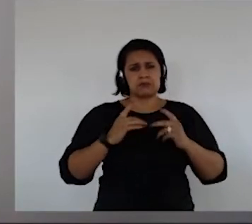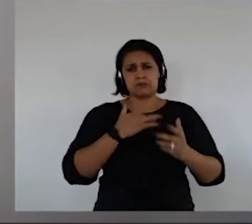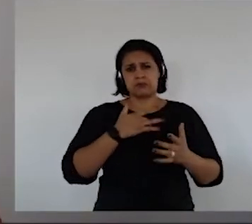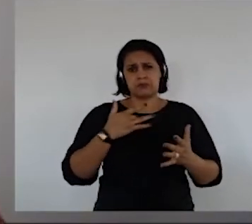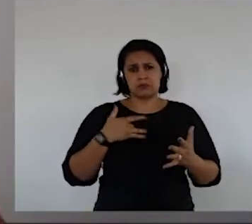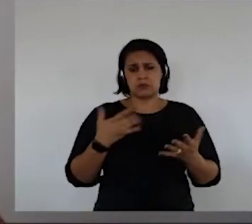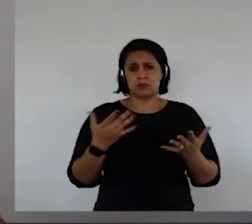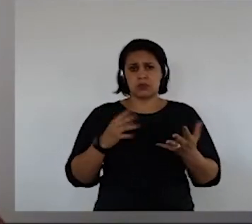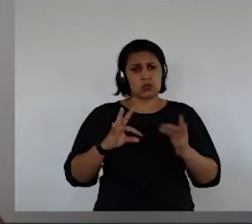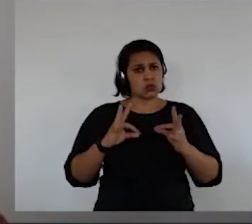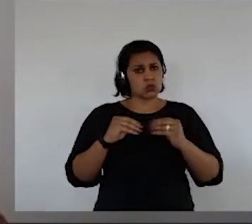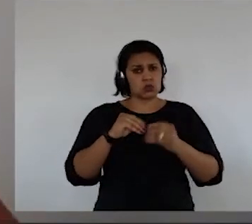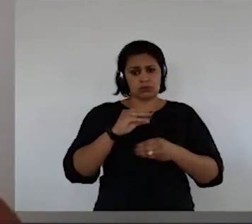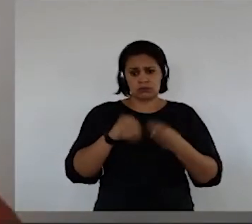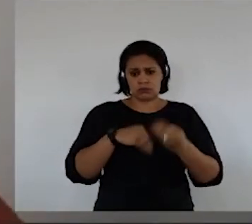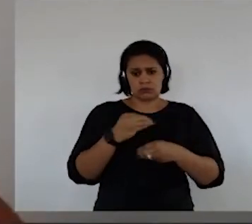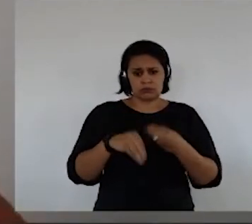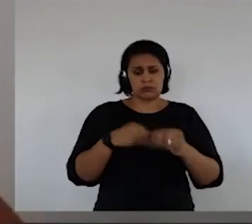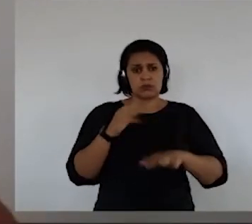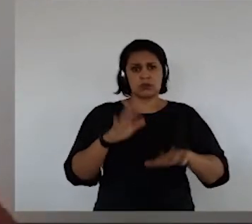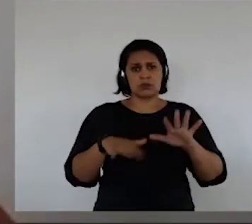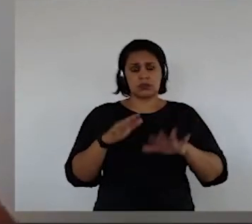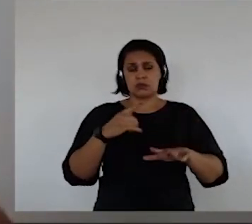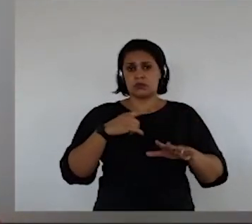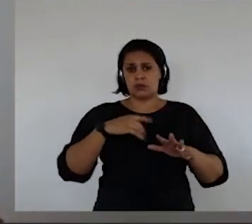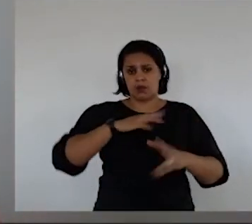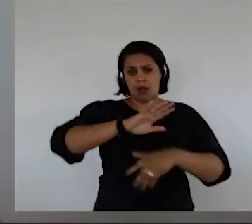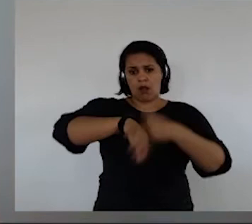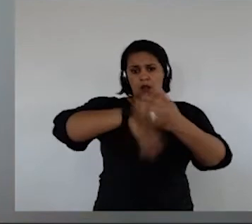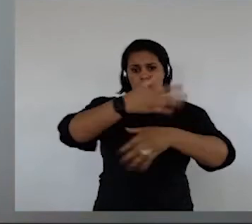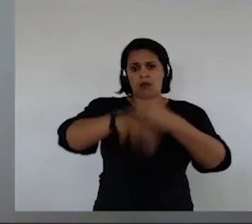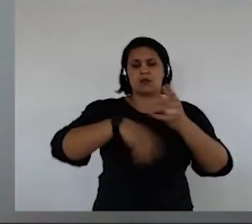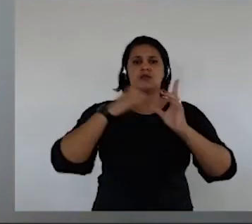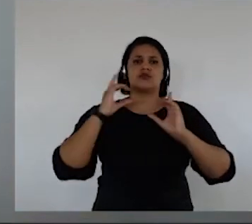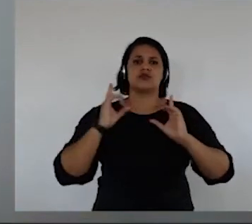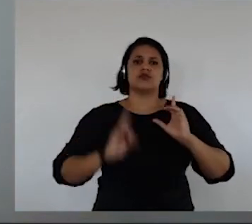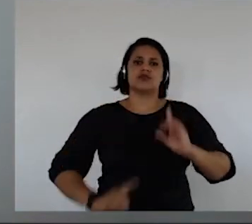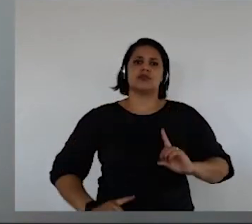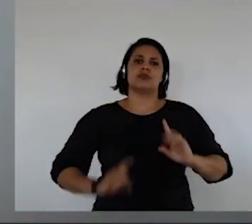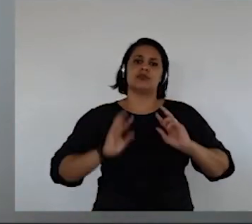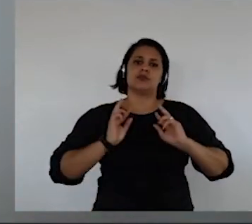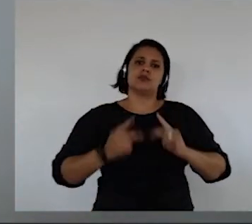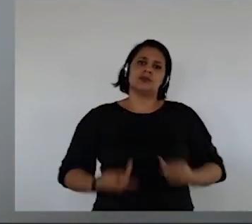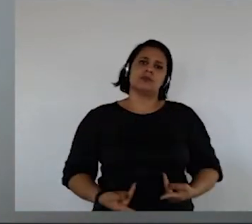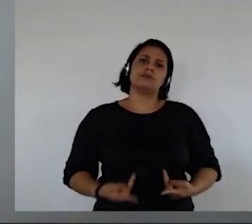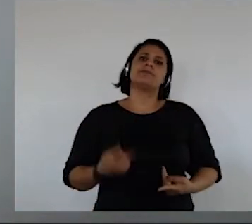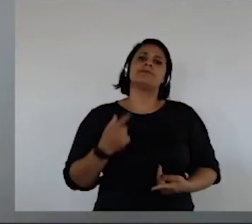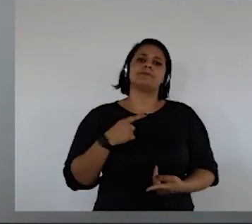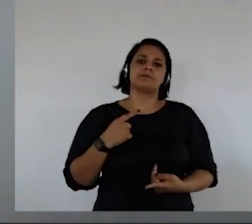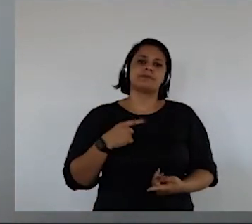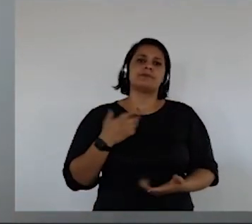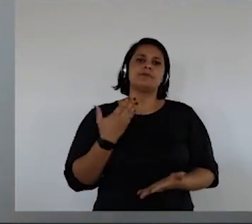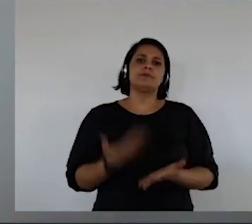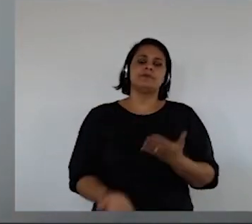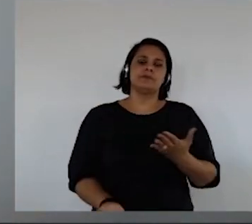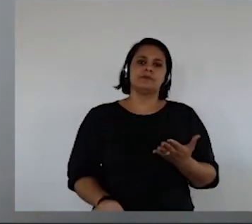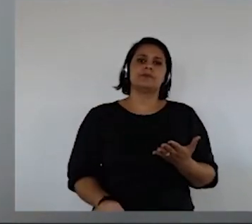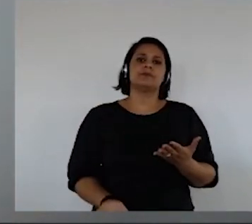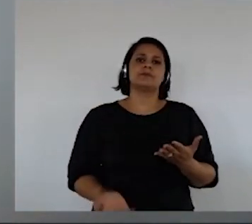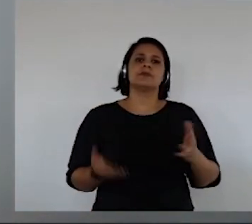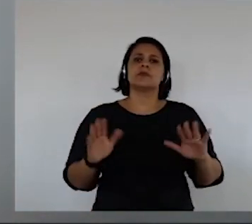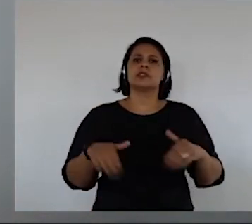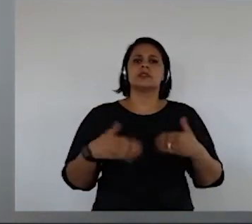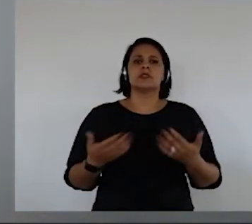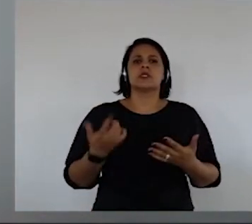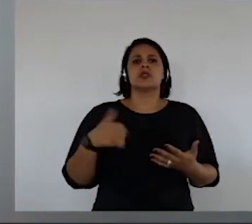mesmo tempo e que muitas vezes acontece um atropelo dos direitos humanos, sabe? Então, qual a nossa função, né,